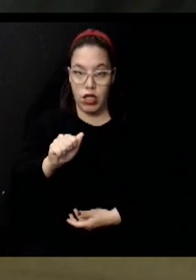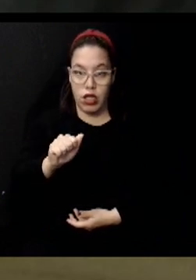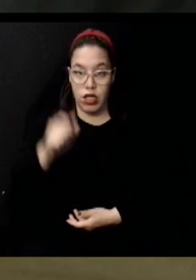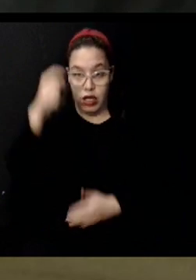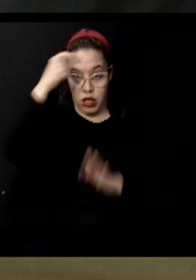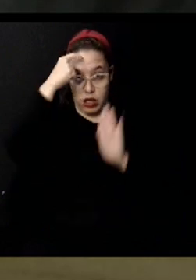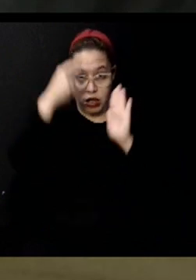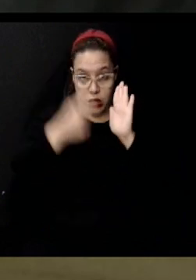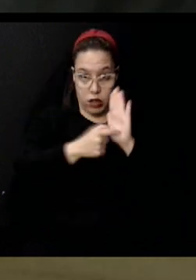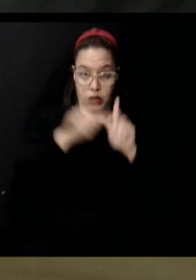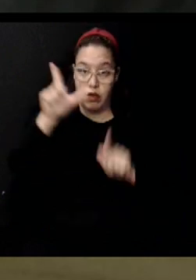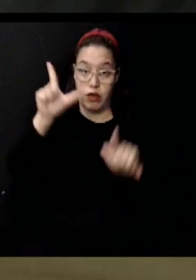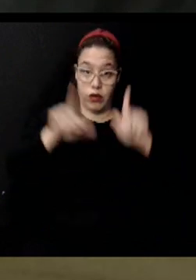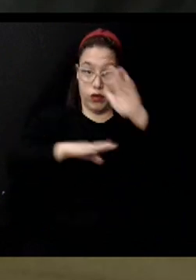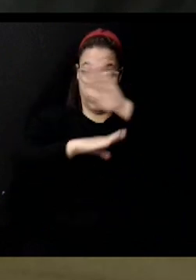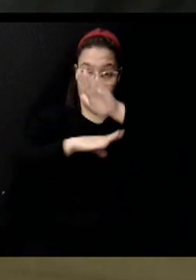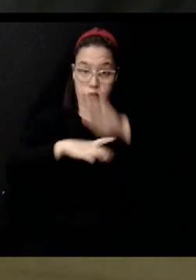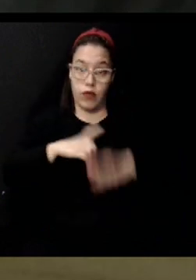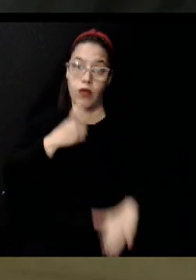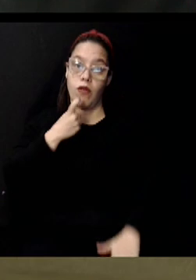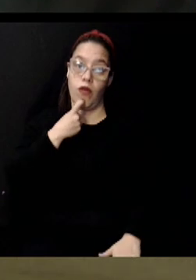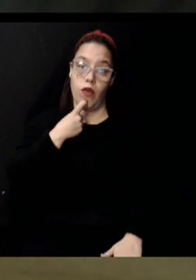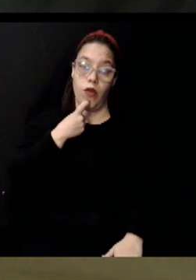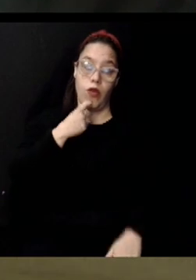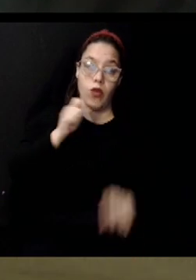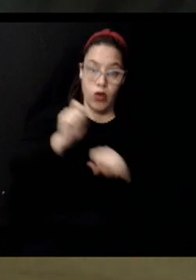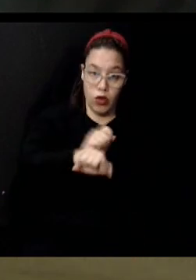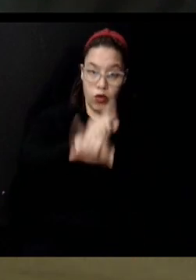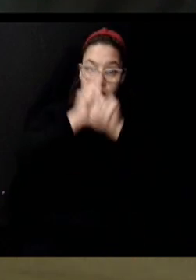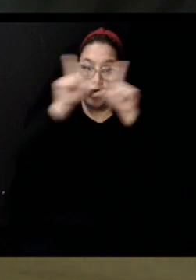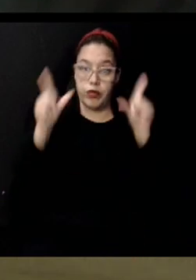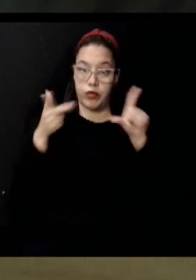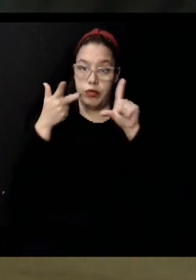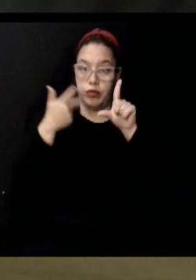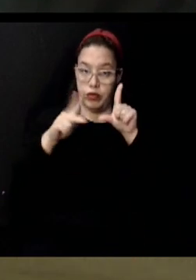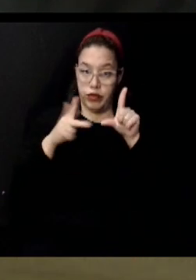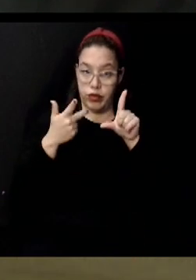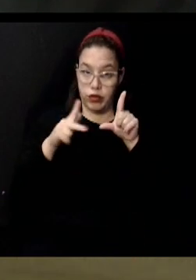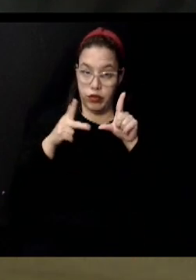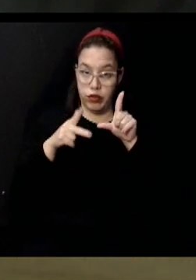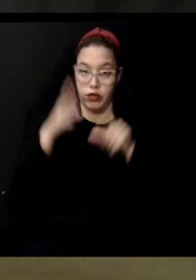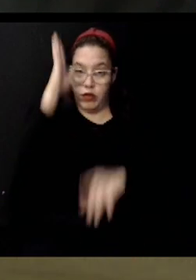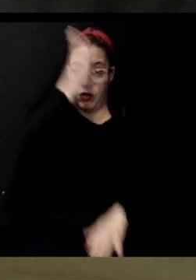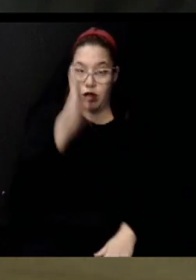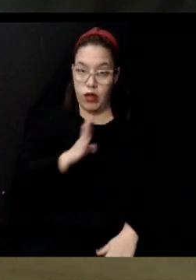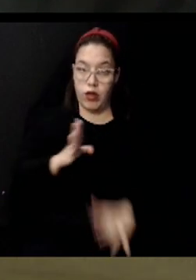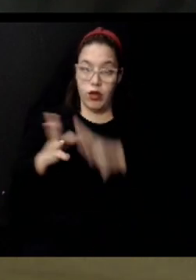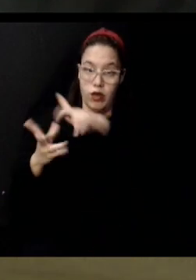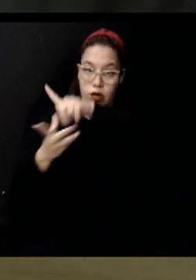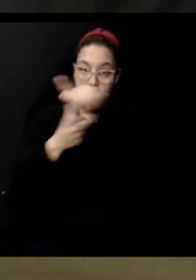Câmara Campinas. Ela chega com os destaques do Legislativo, do Brasil e do Mundo, daqui